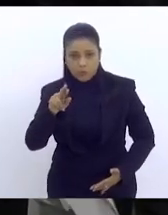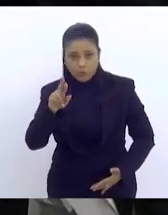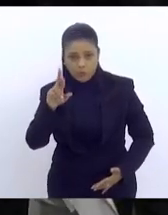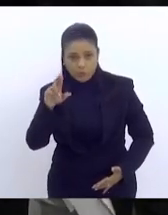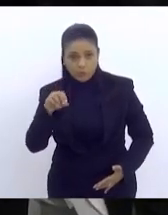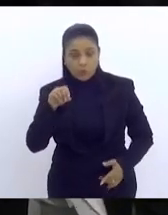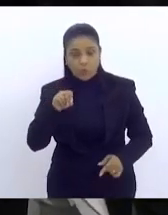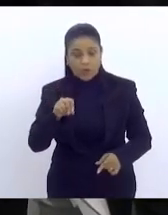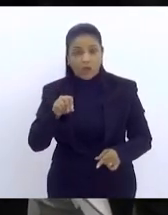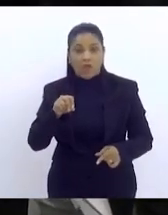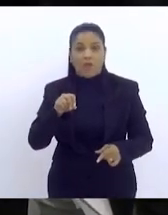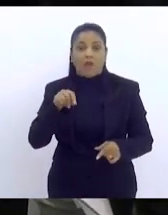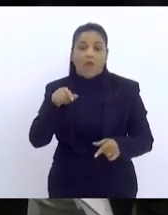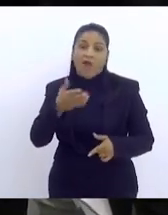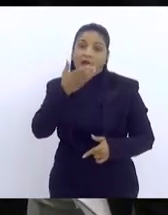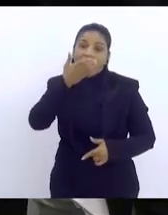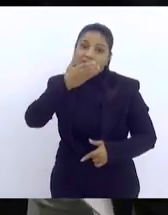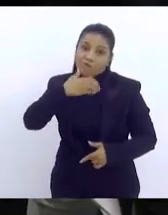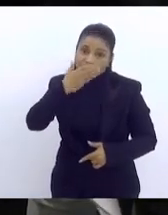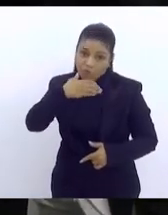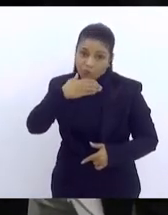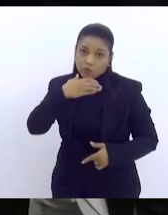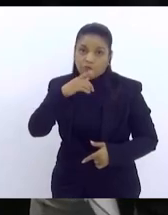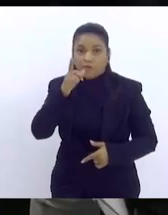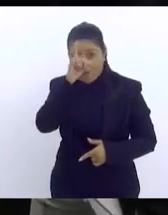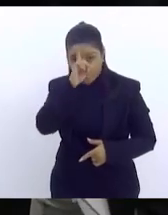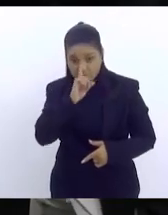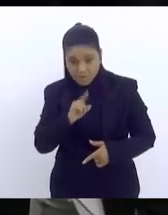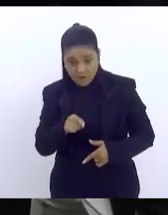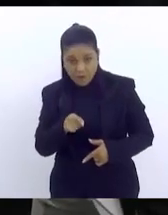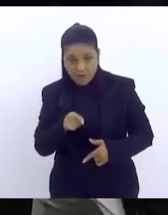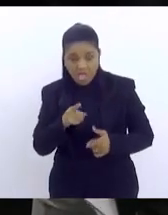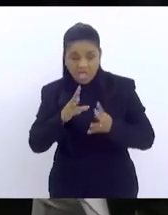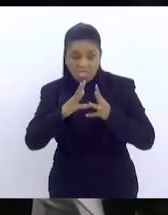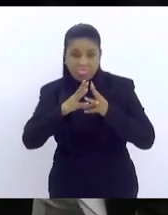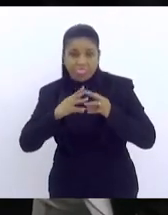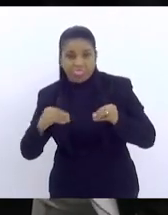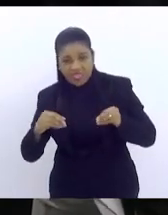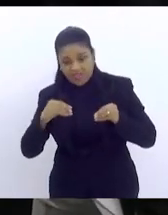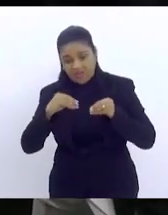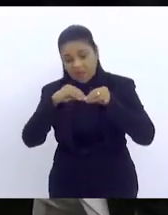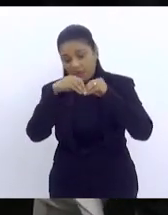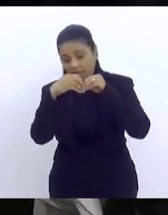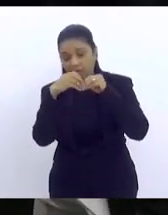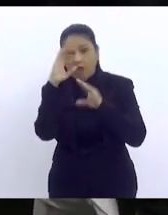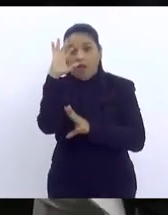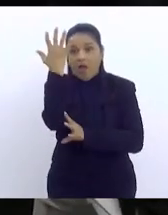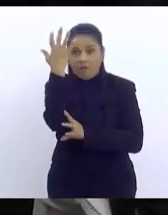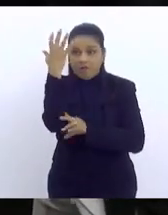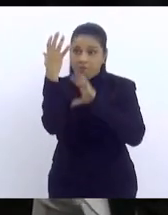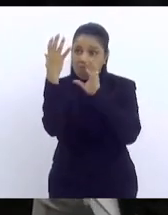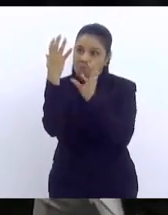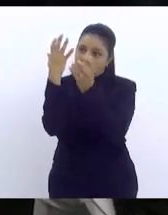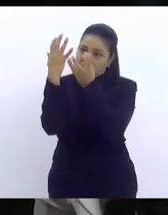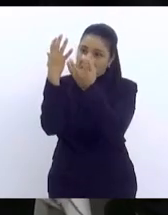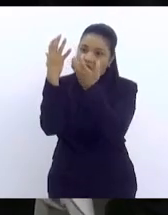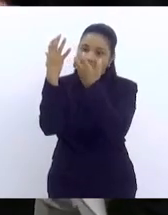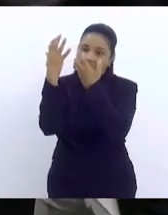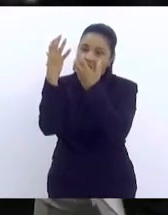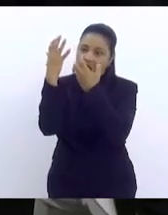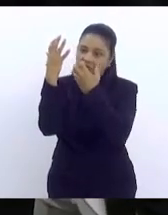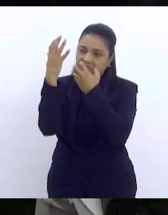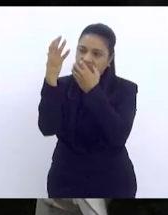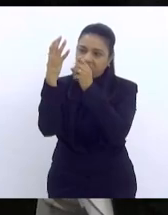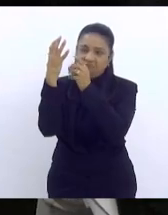que amadurece é a fruta e apodrece e cai eu acho que não vai demorar